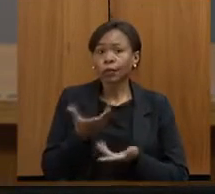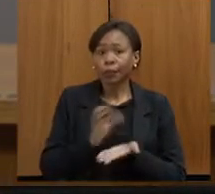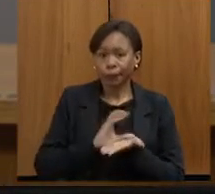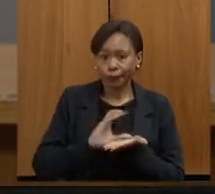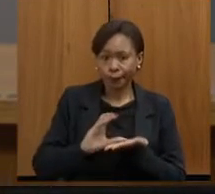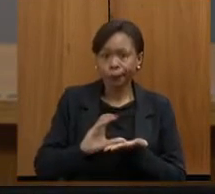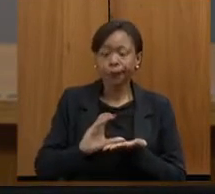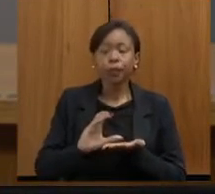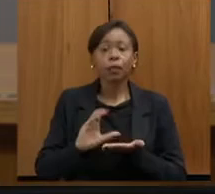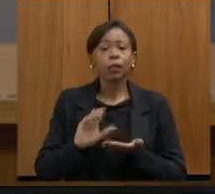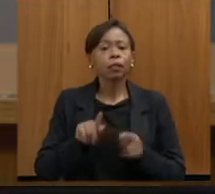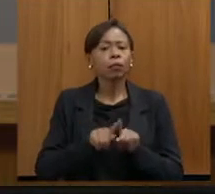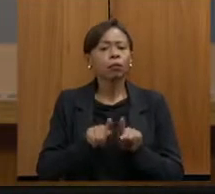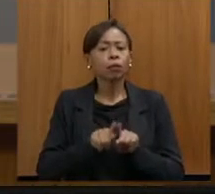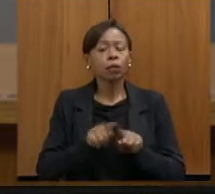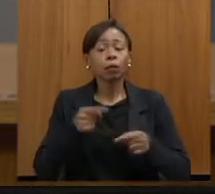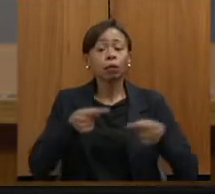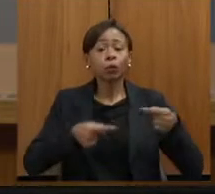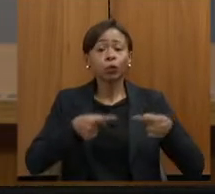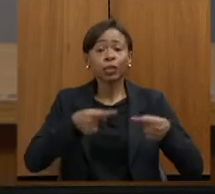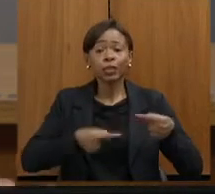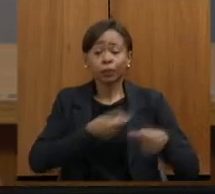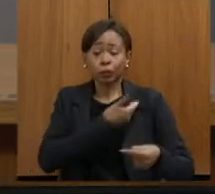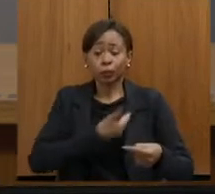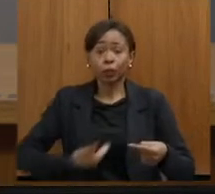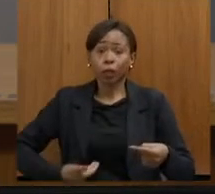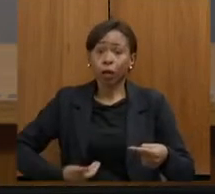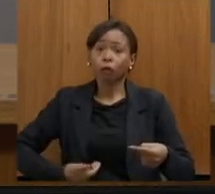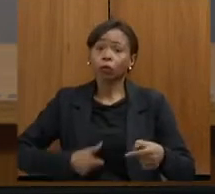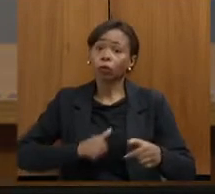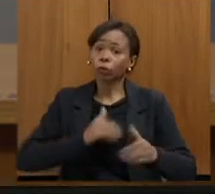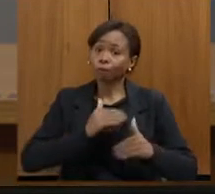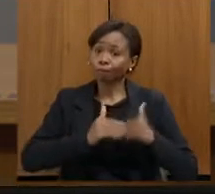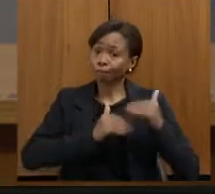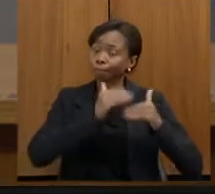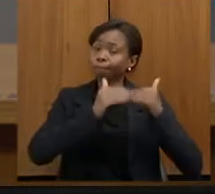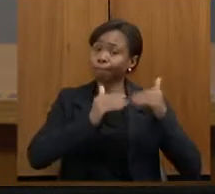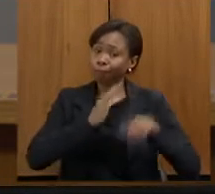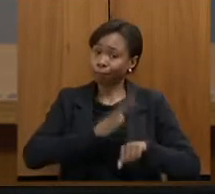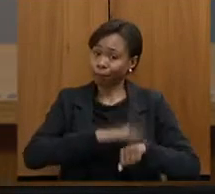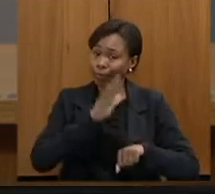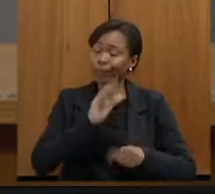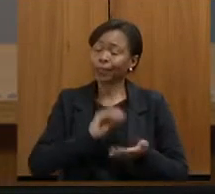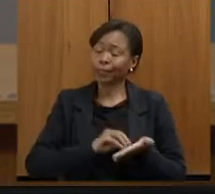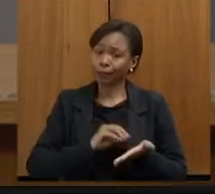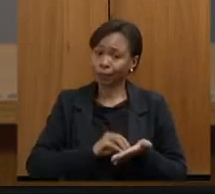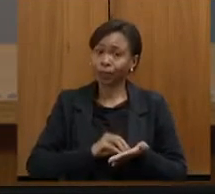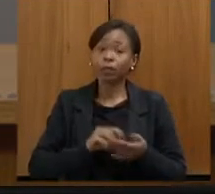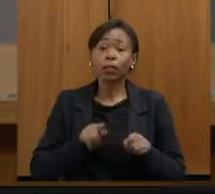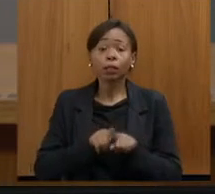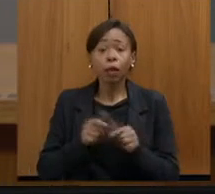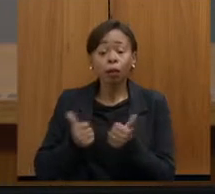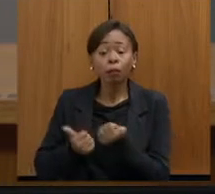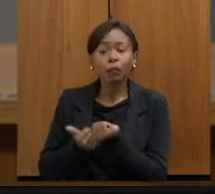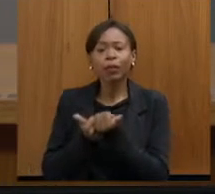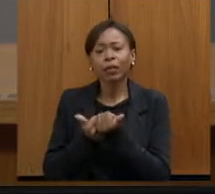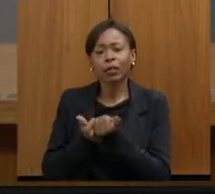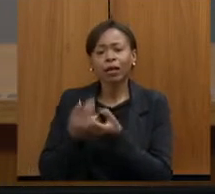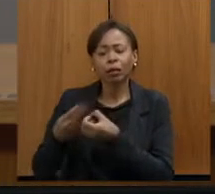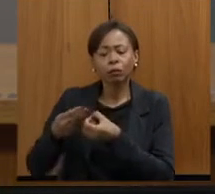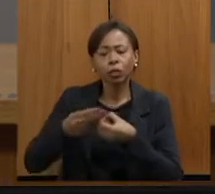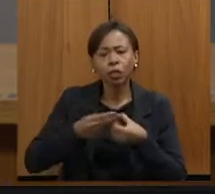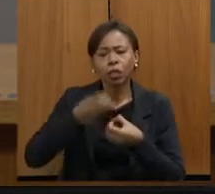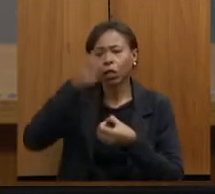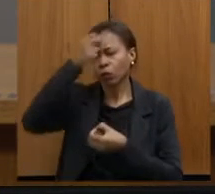aprimorar, claro, a política estadual. Ainda há muito que ser feito, lições aprendidas. E apoiar, principalmente, os municípios para que eles consigam, de fato,